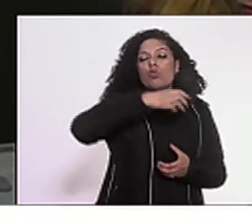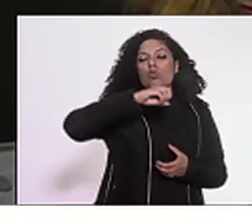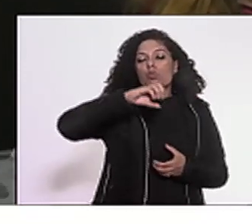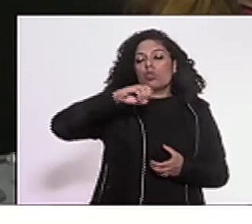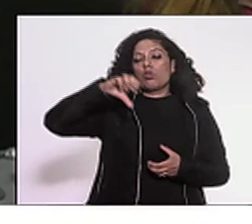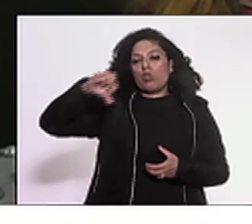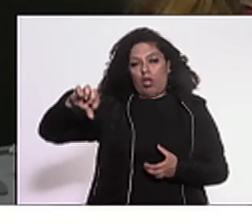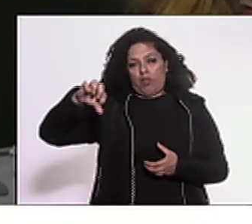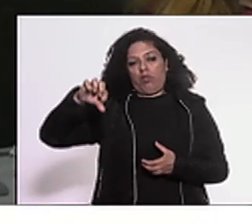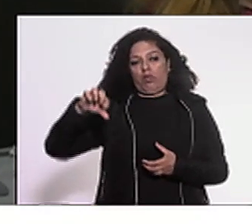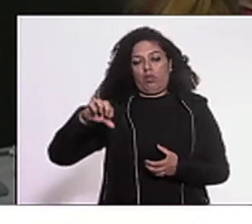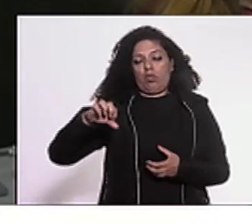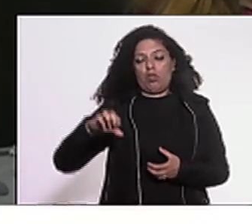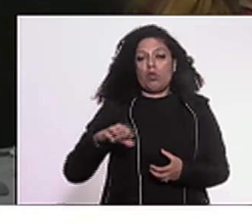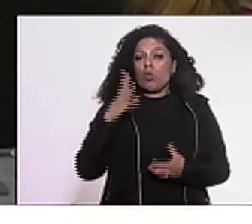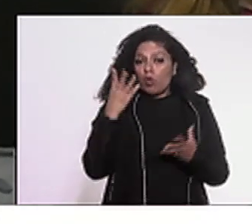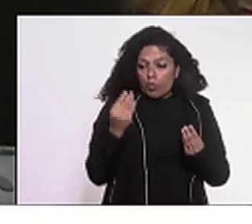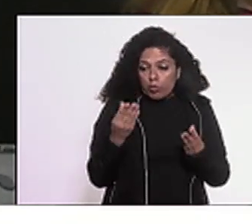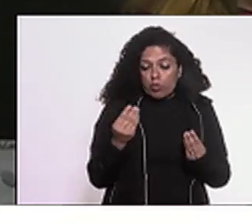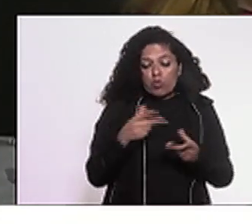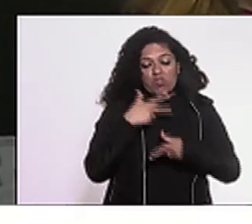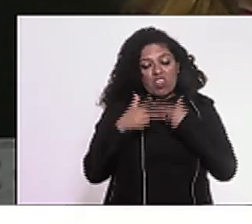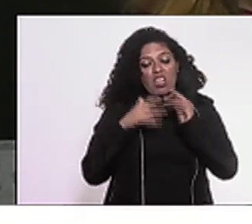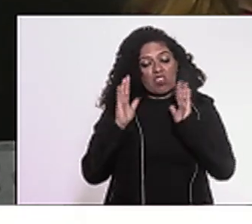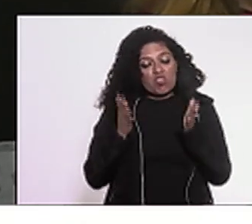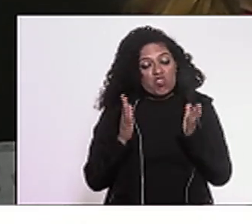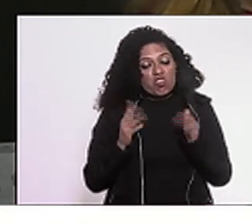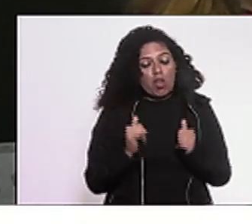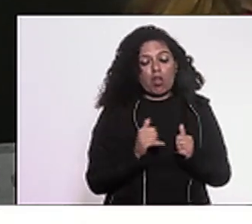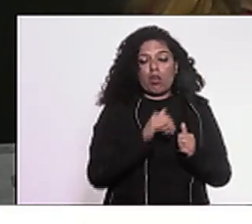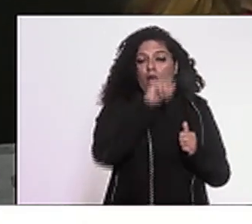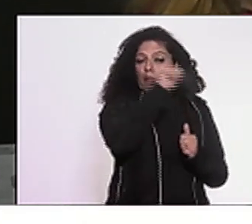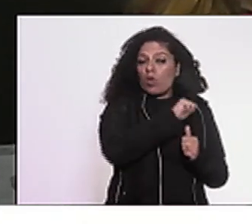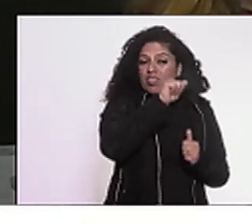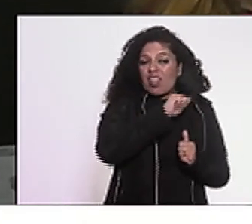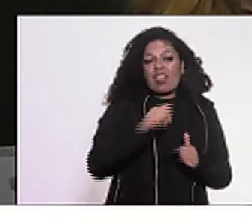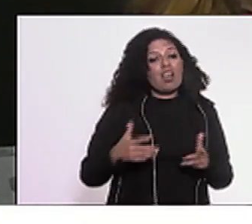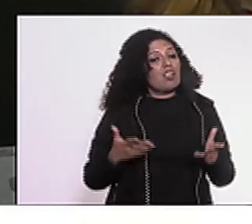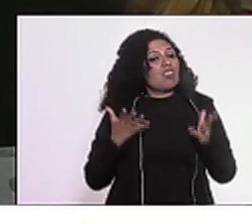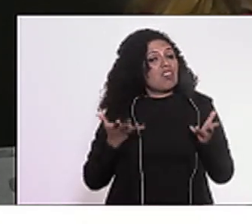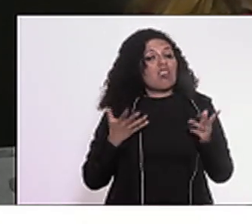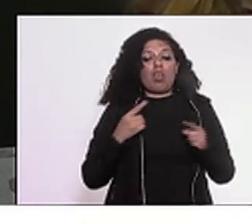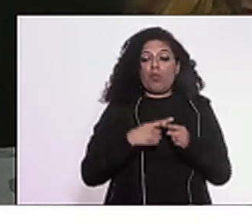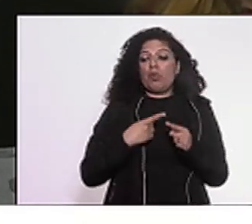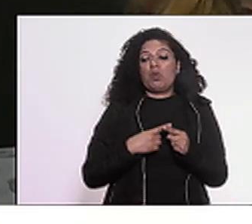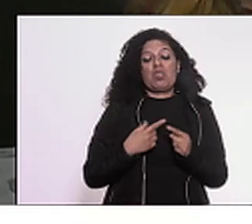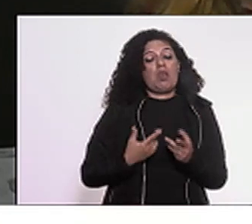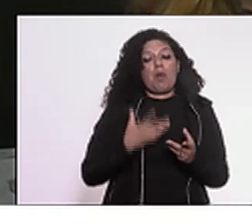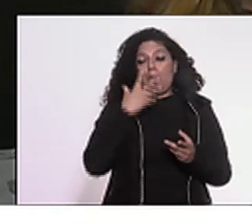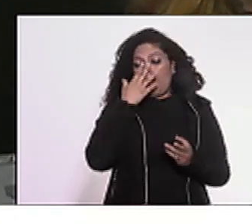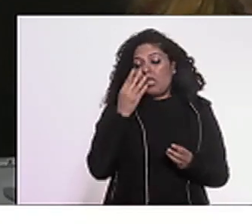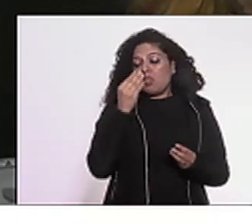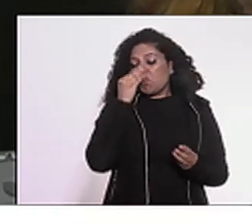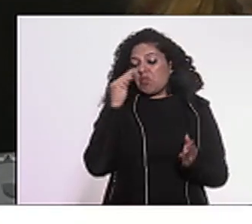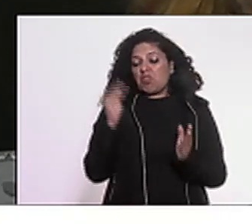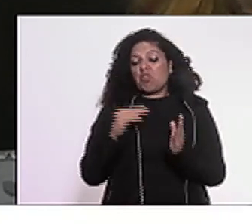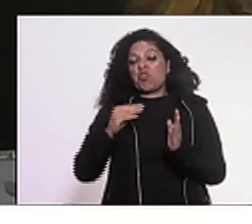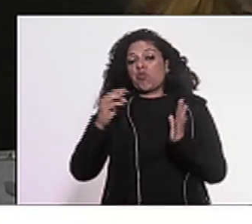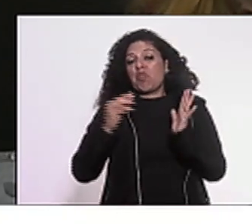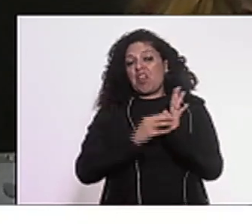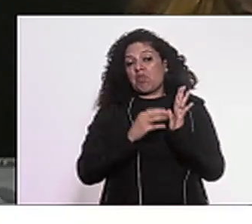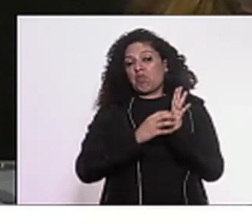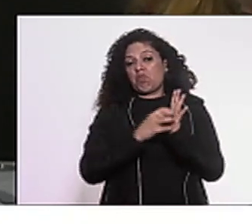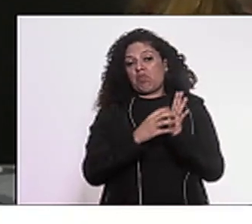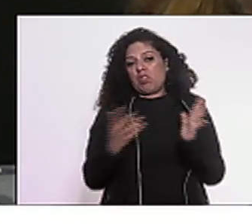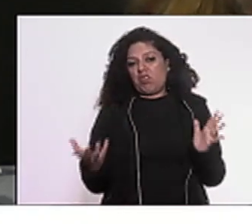com indicação e com indicação política, o que prejudica mais ainda, desmotiva o servidor.